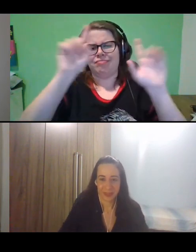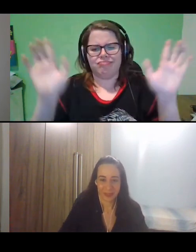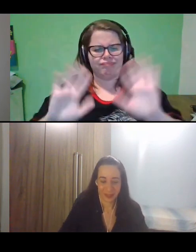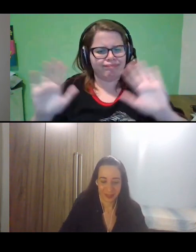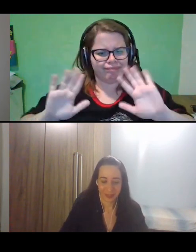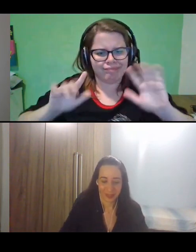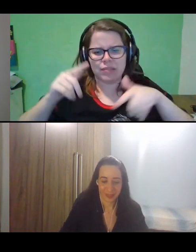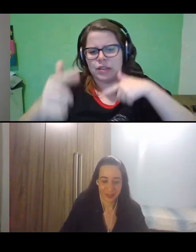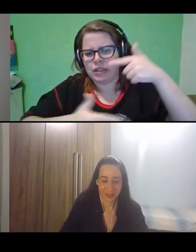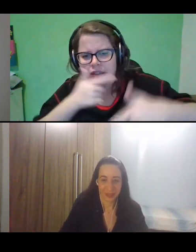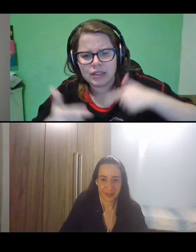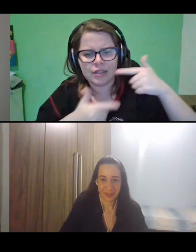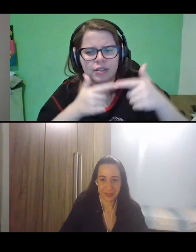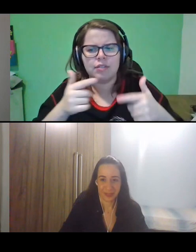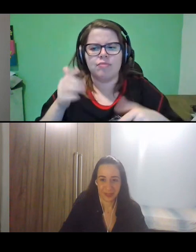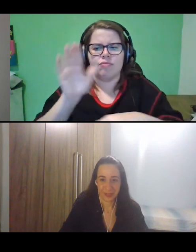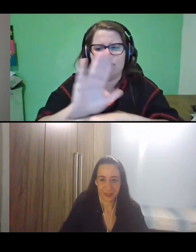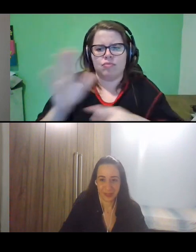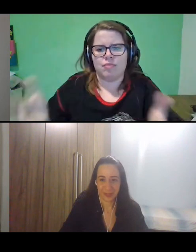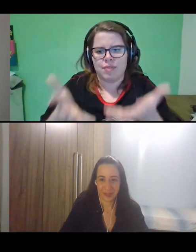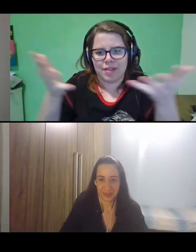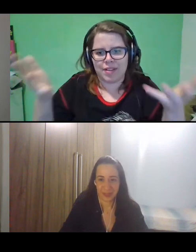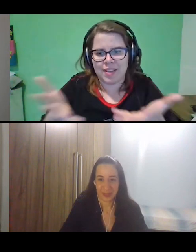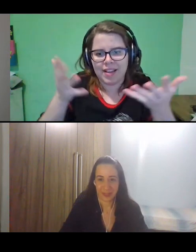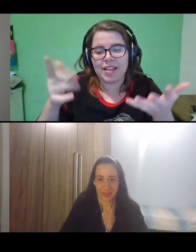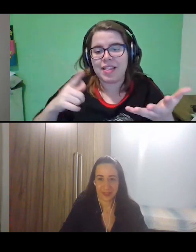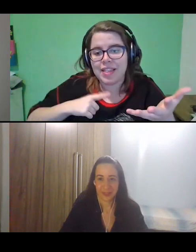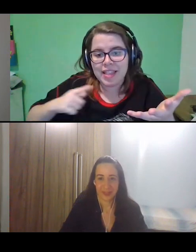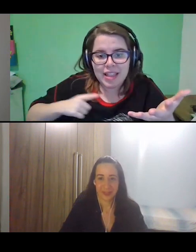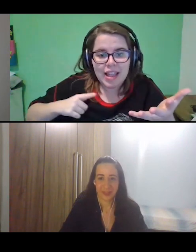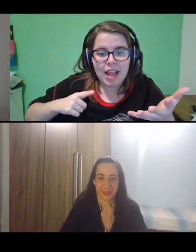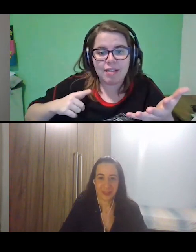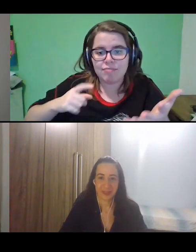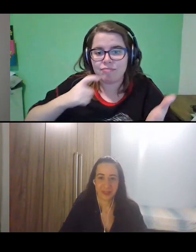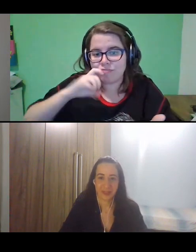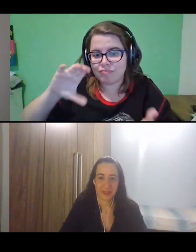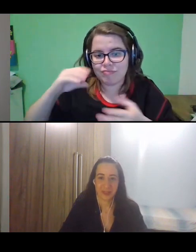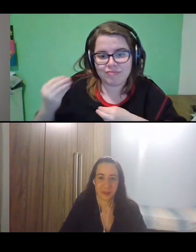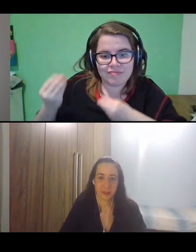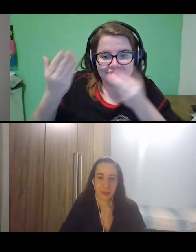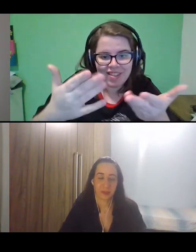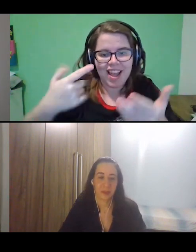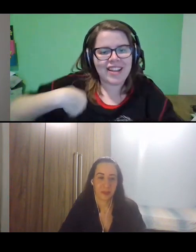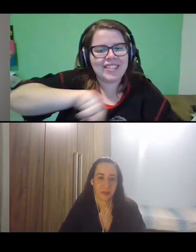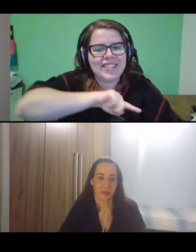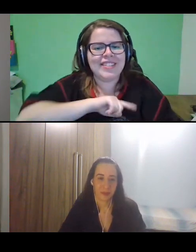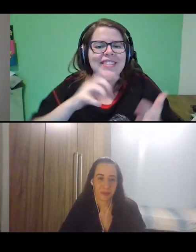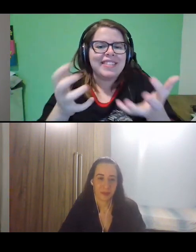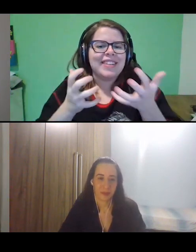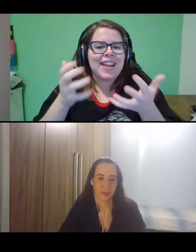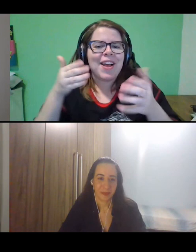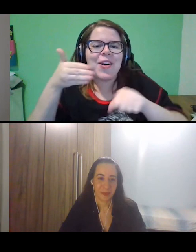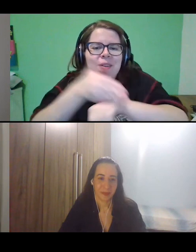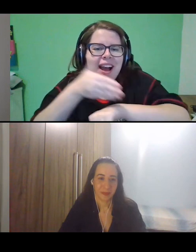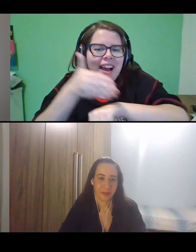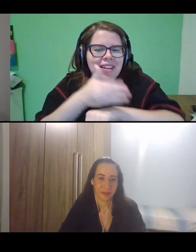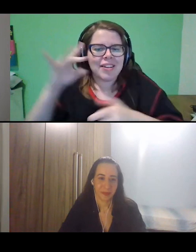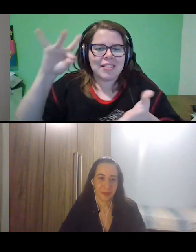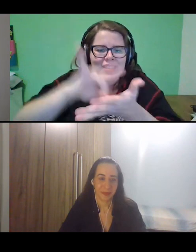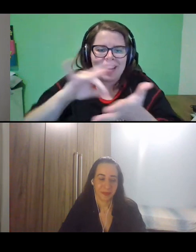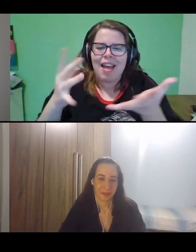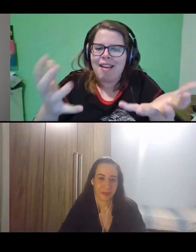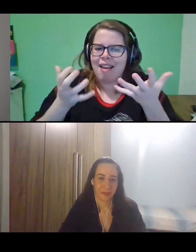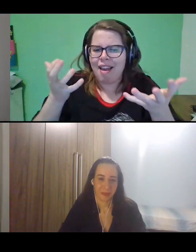trabalhar em ação. Então, hoje a CIT promove isso para a gente e a gente gostaria de participar, gostaria